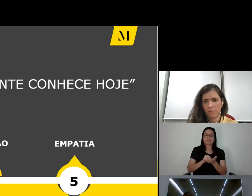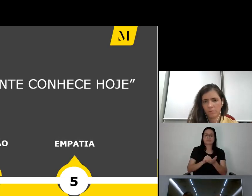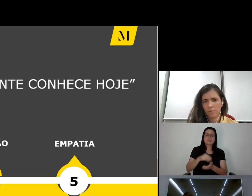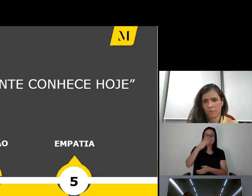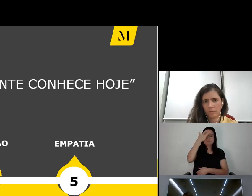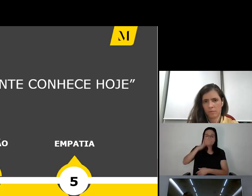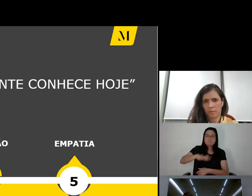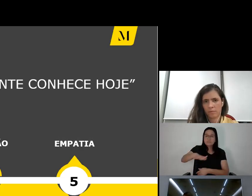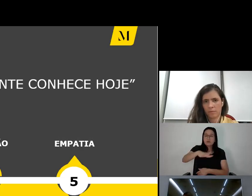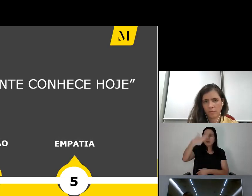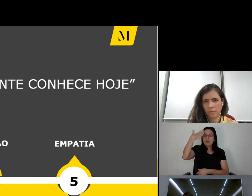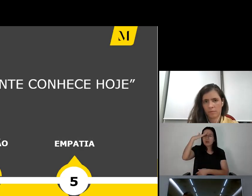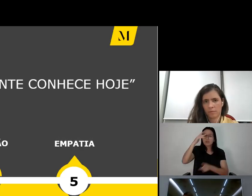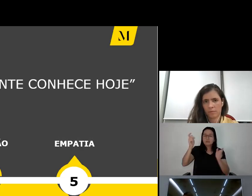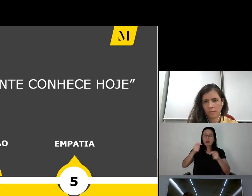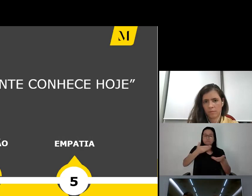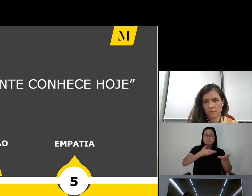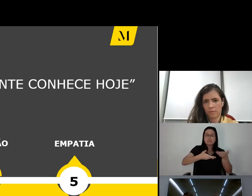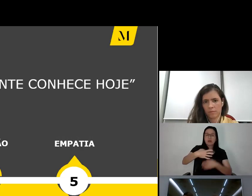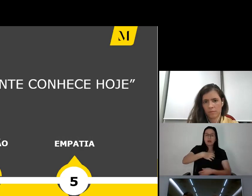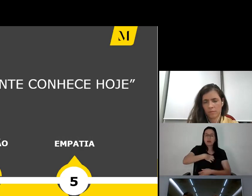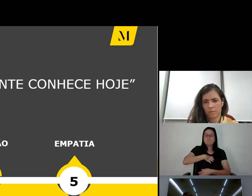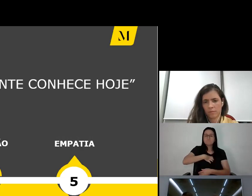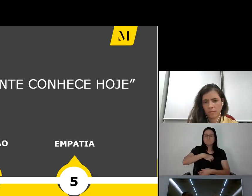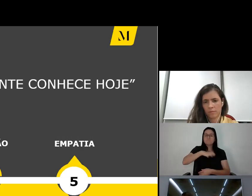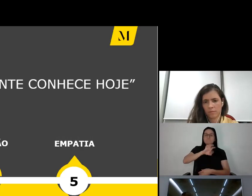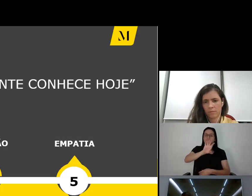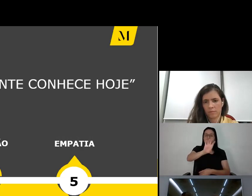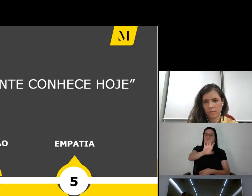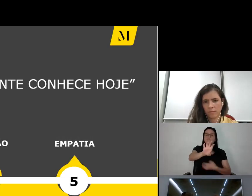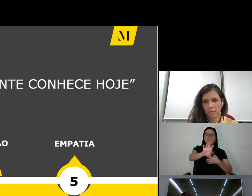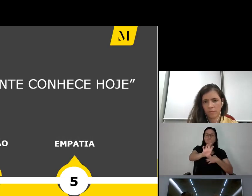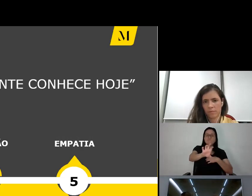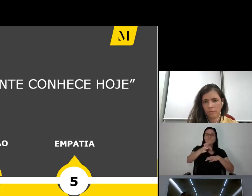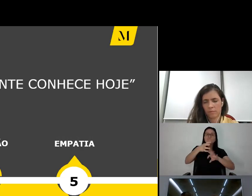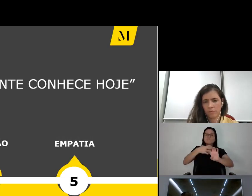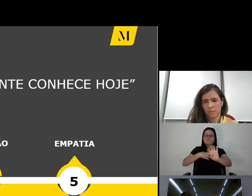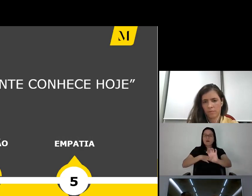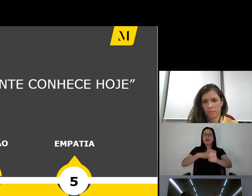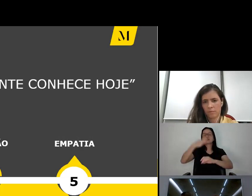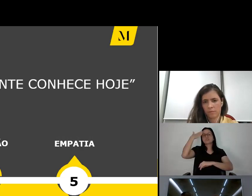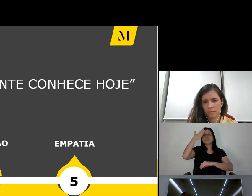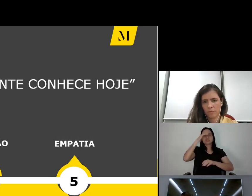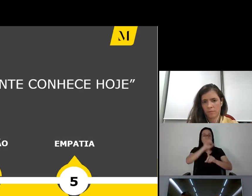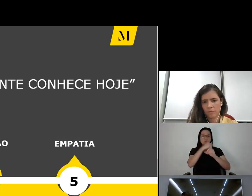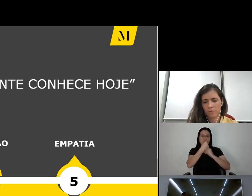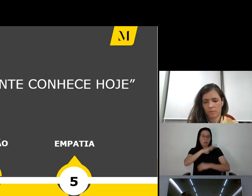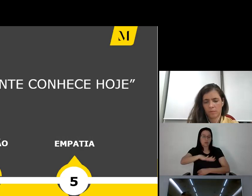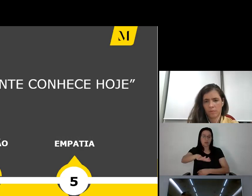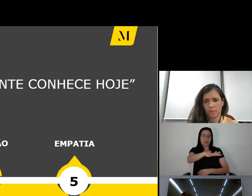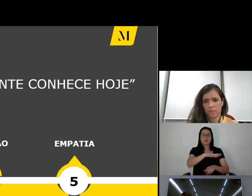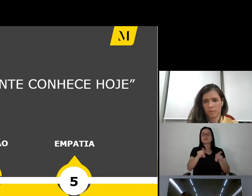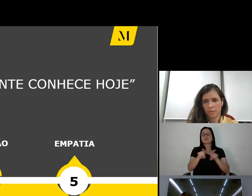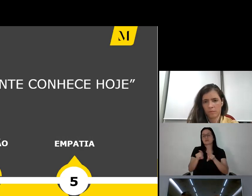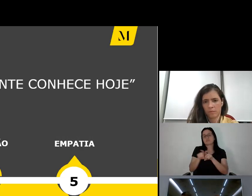o outro, o seu colega, também consegue entender a demanda da sociedade e, consequentemente, as demandas dos clientes que chegam para a